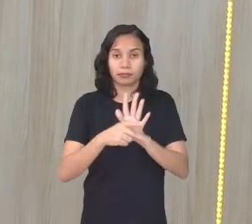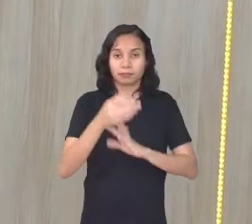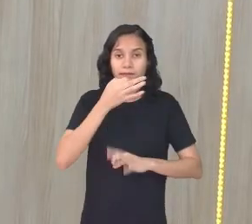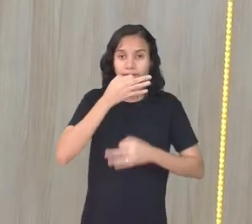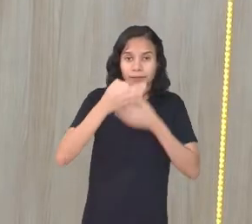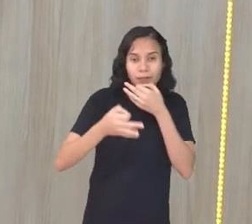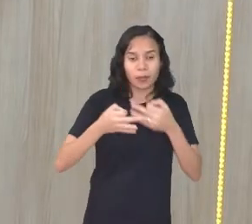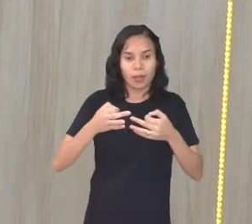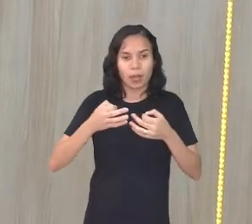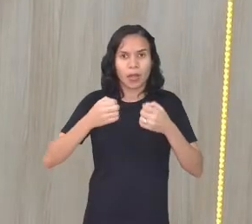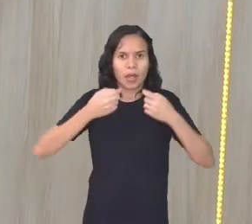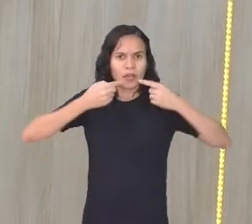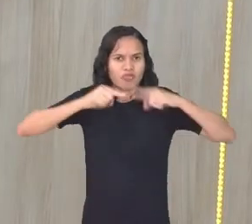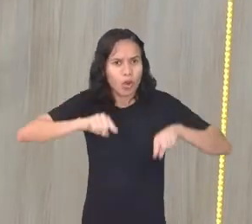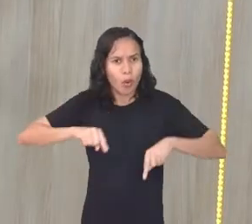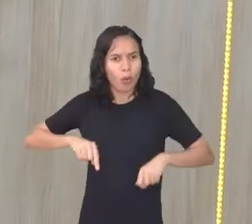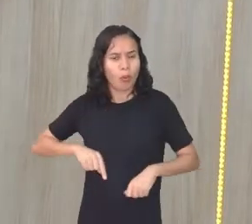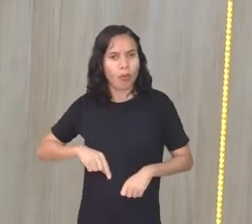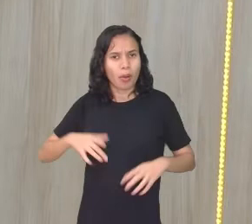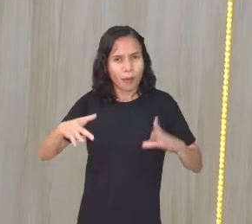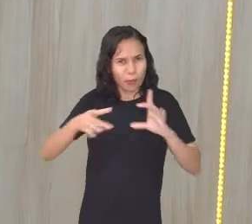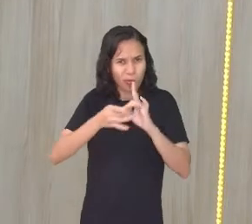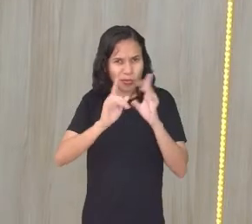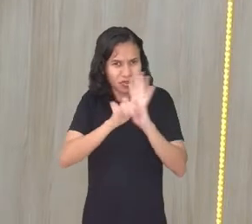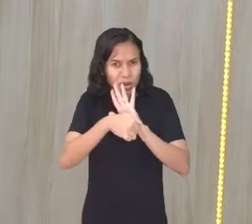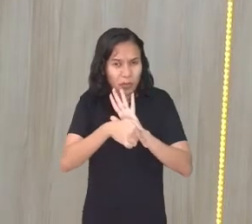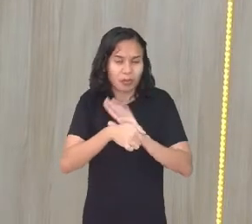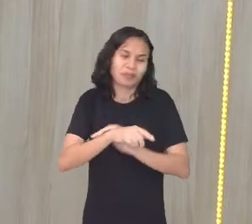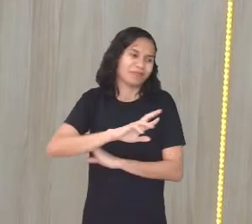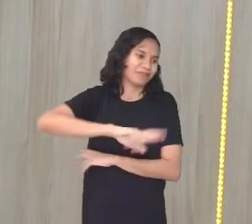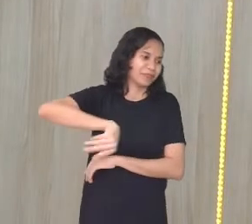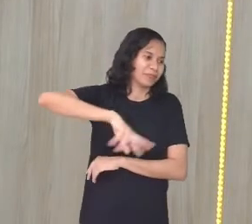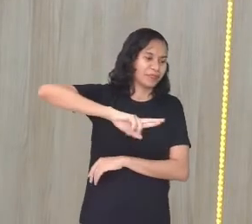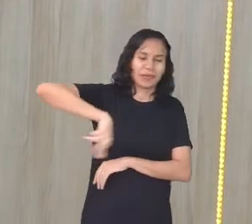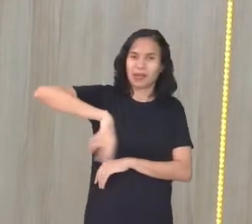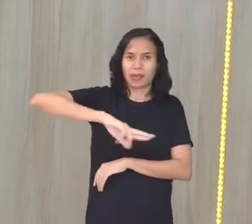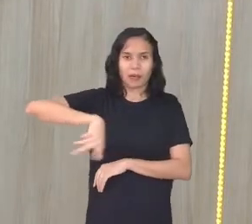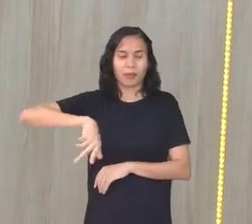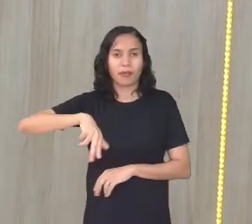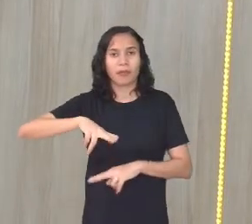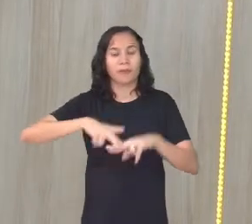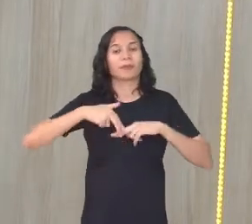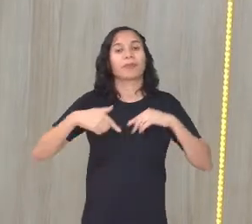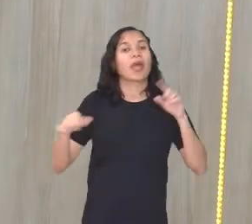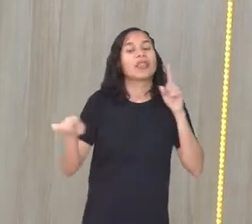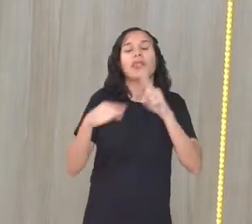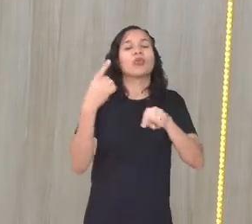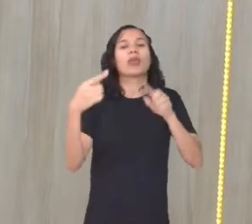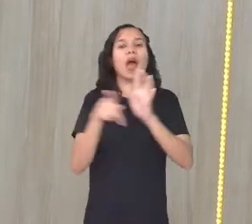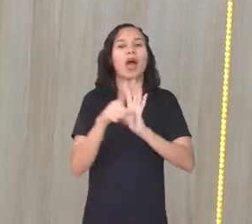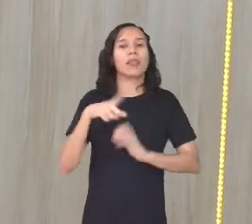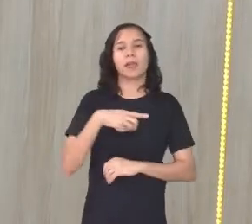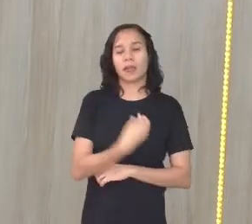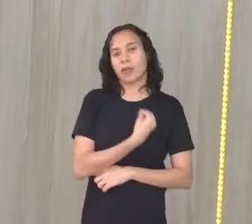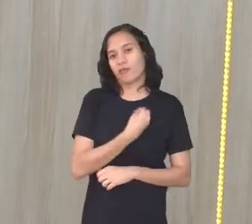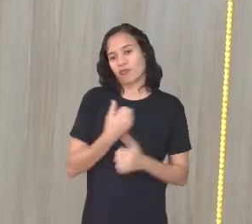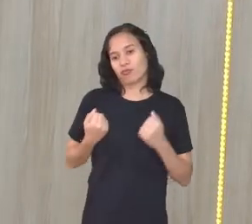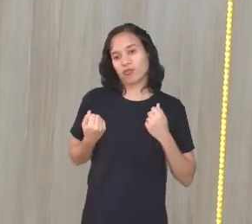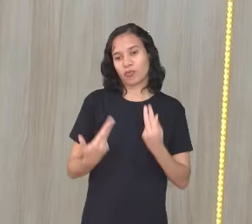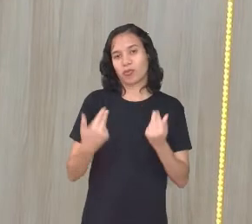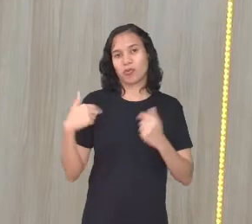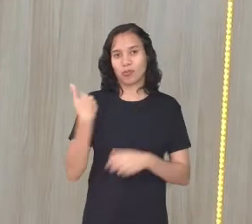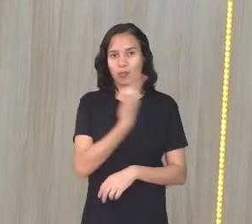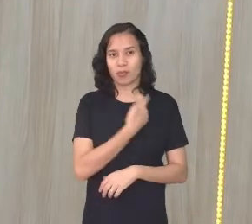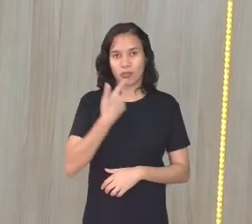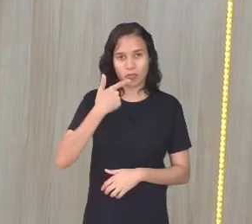argumentos xingou o outro. Isso faz parte do gênero? Não, isso não faz parte do gênero. Isso não está previsto na